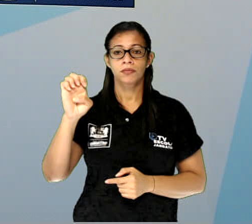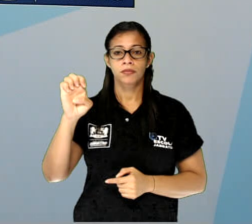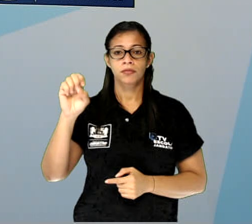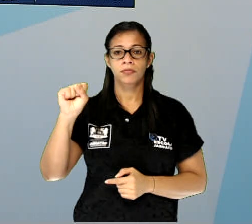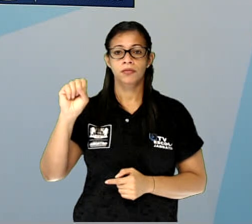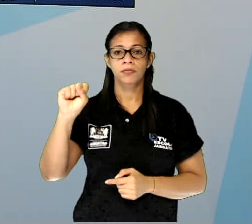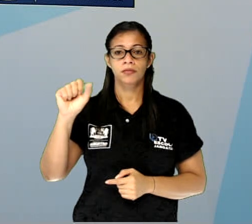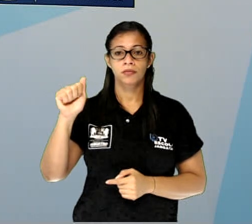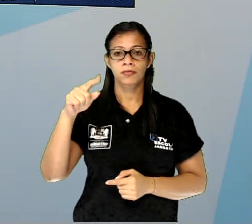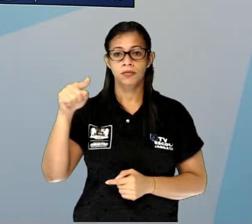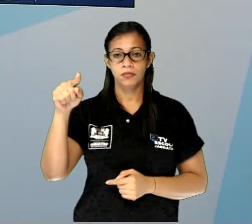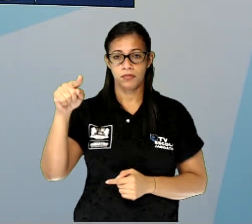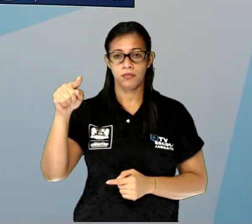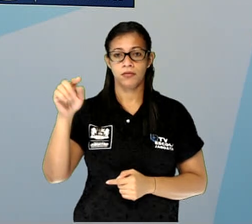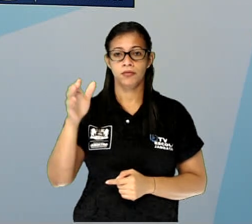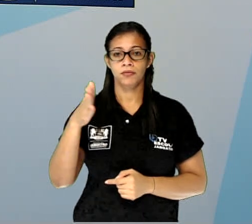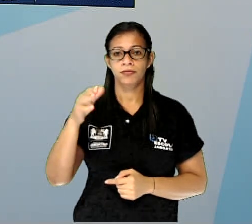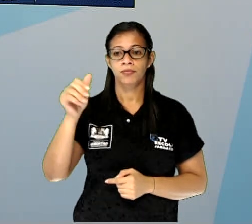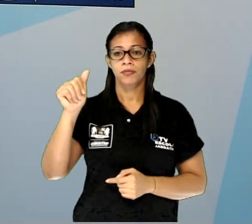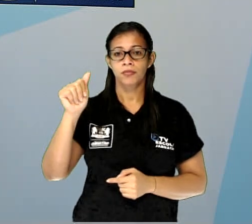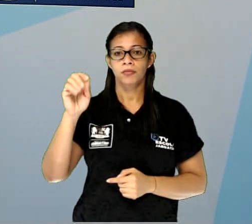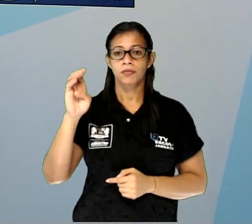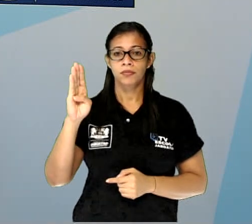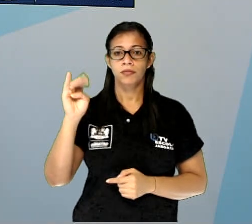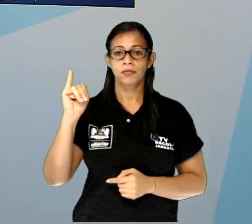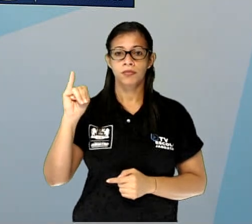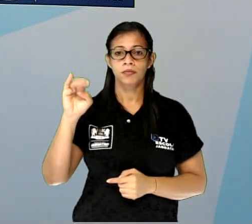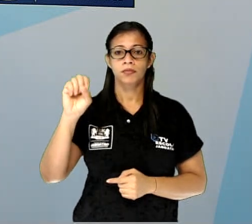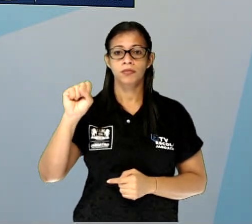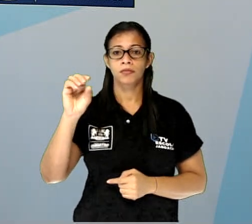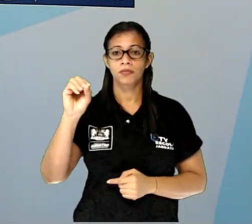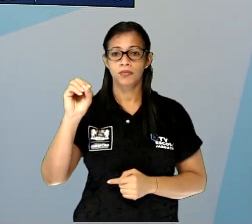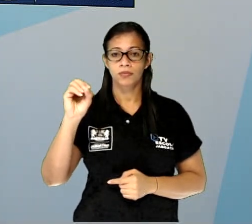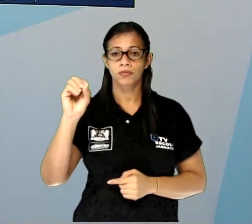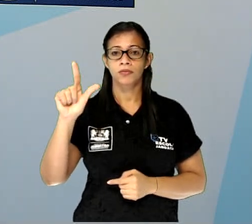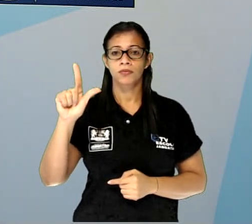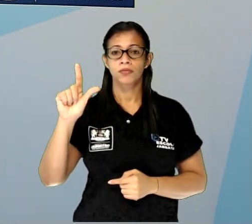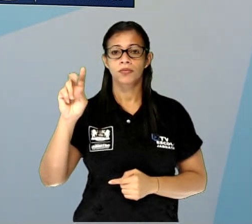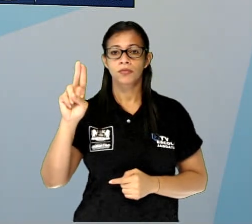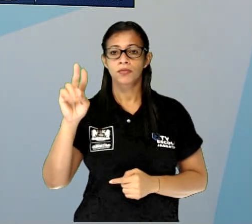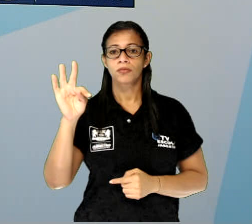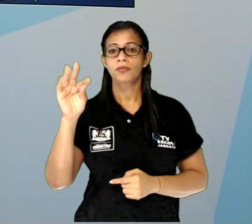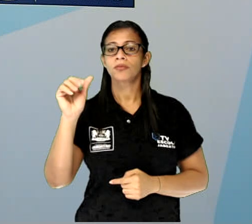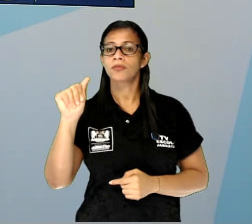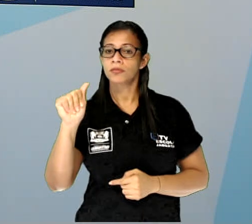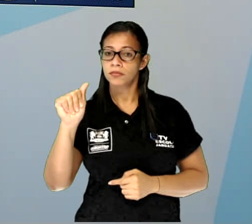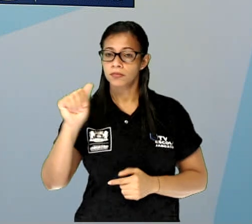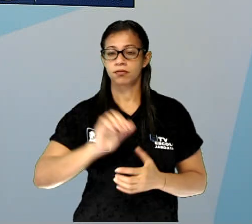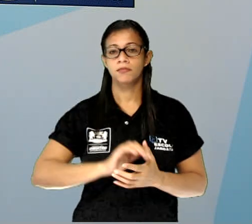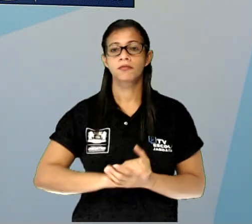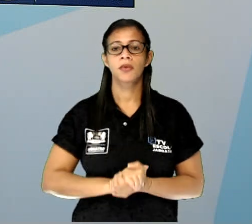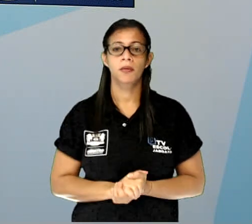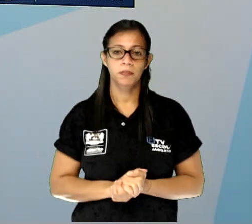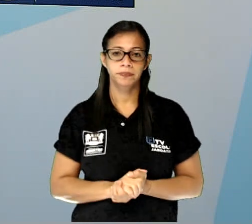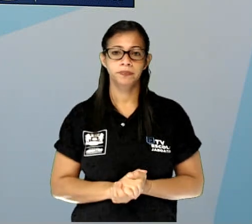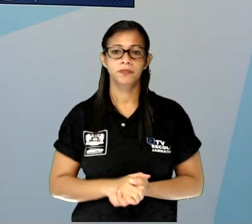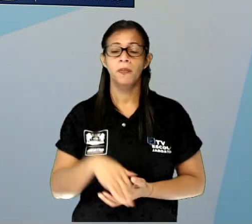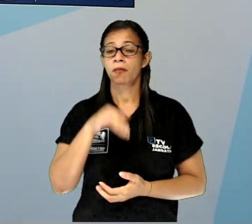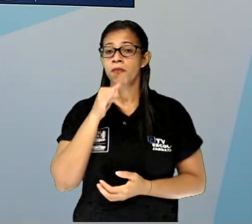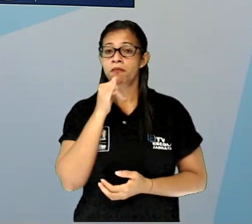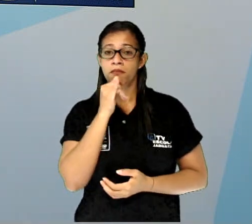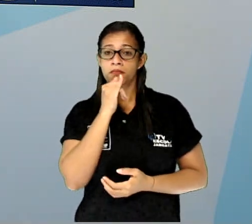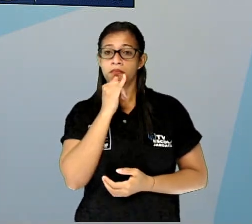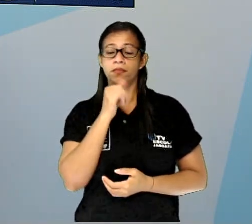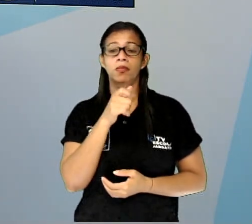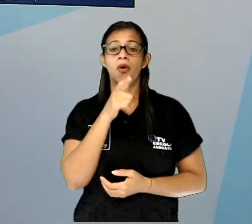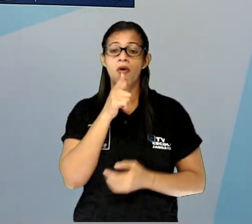estão abaixo do nível do mar. Tá? Nível do mar, gente, é a altura que o mar aparece aqui na costa. Ó.